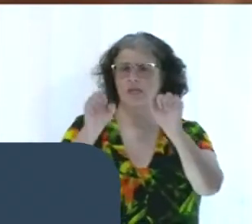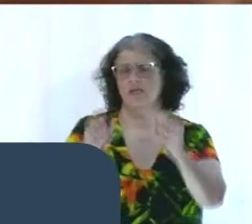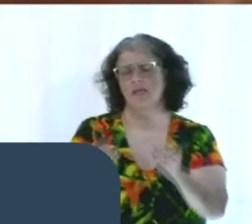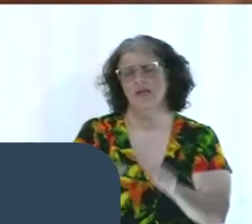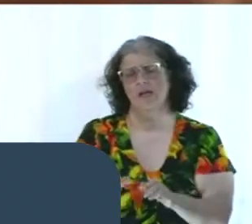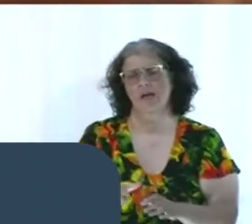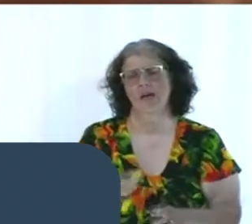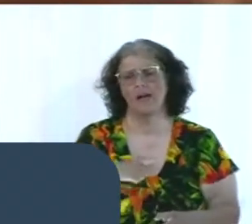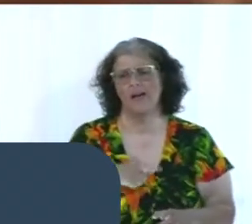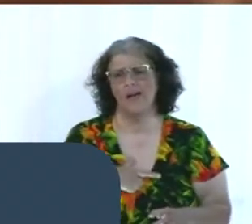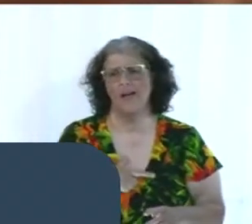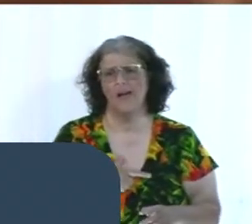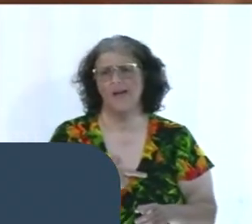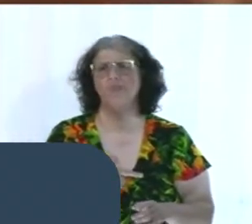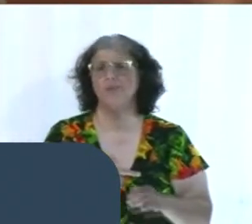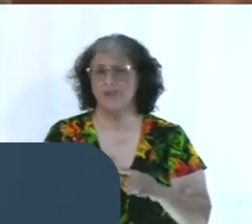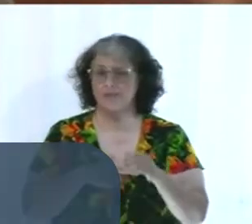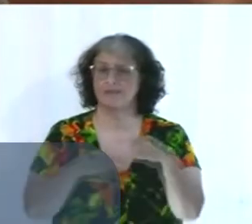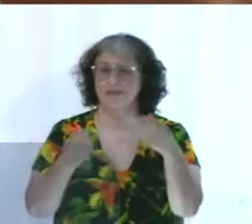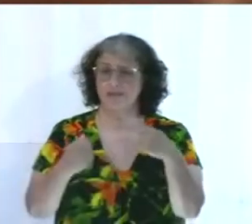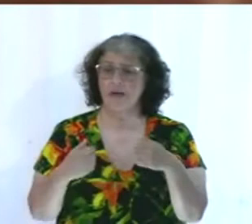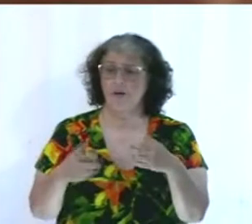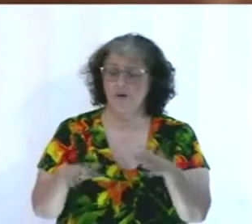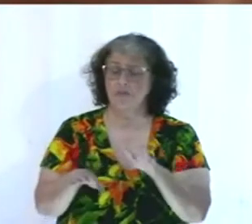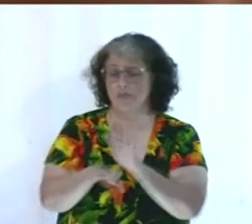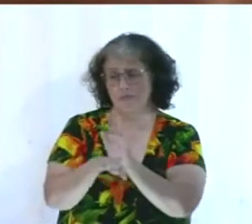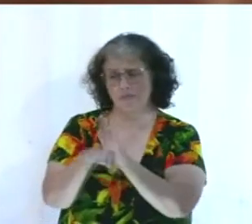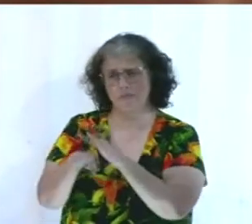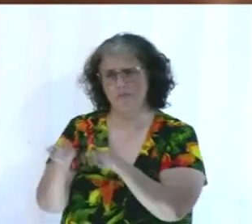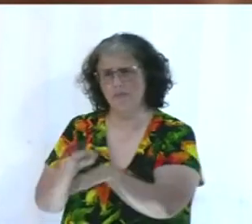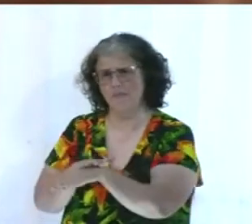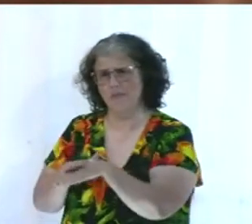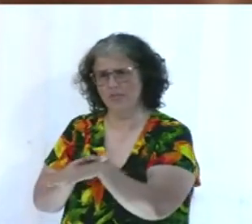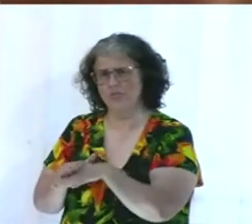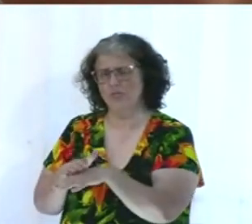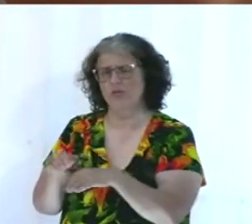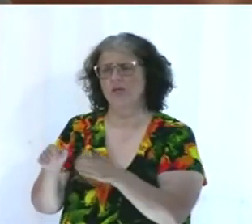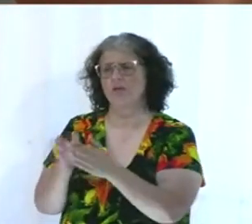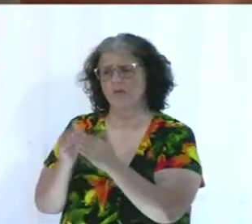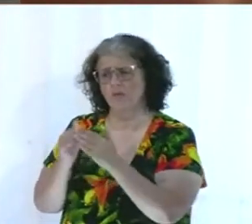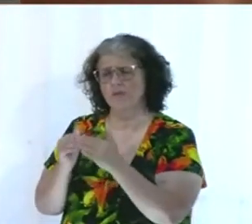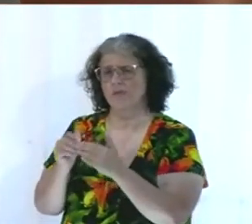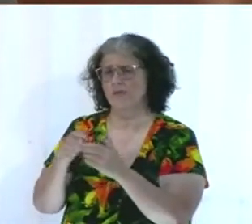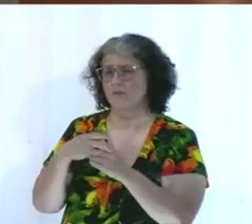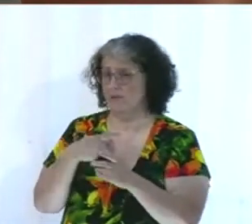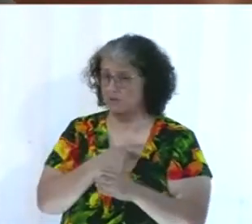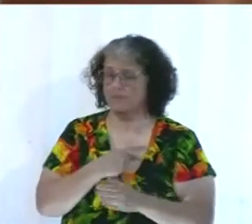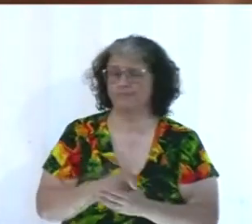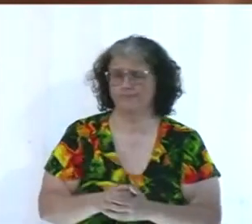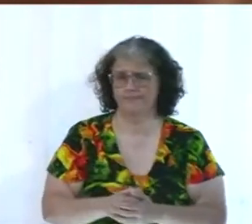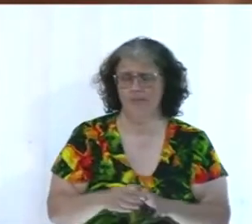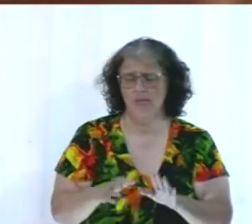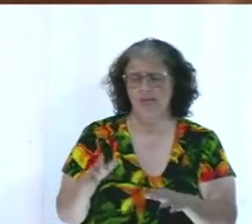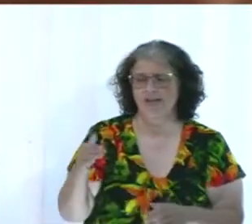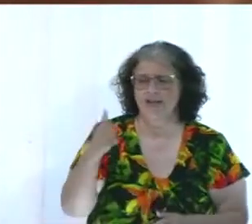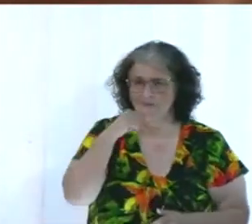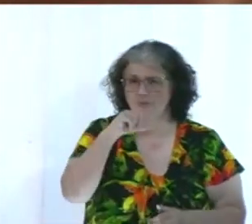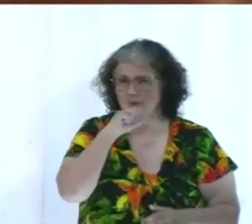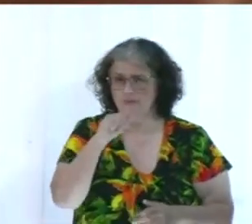dizendo que isso é normal e que os adolescentes vão lidar com a pressão esvaziando-se